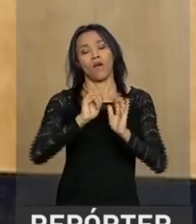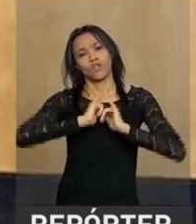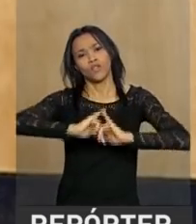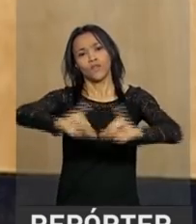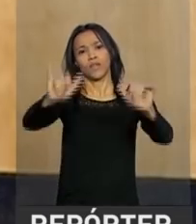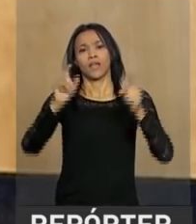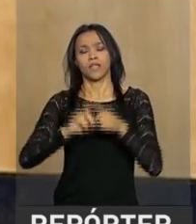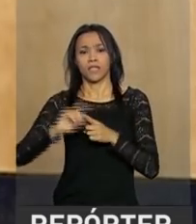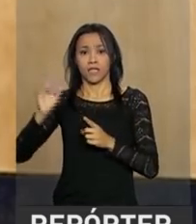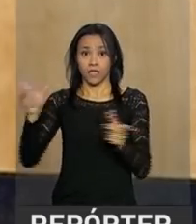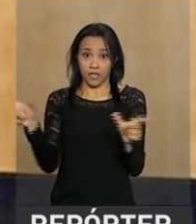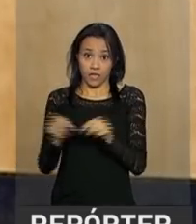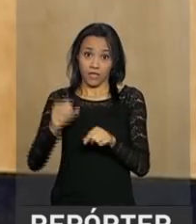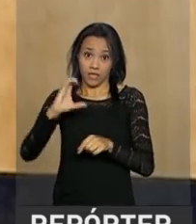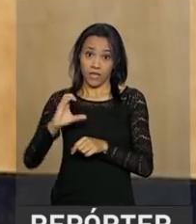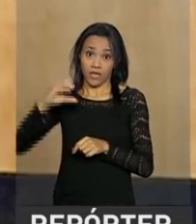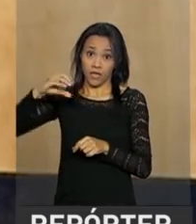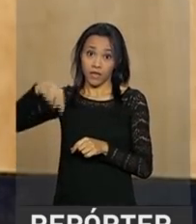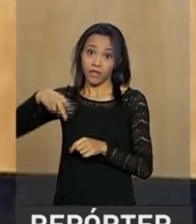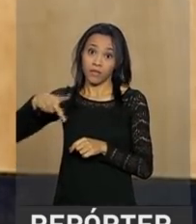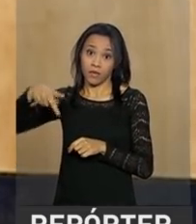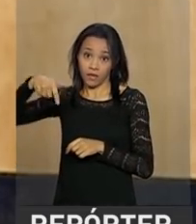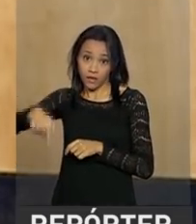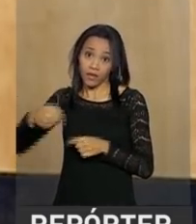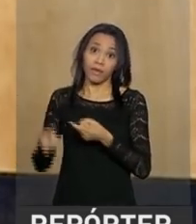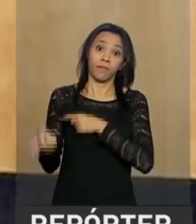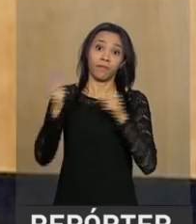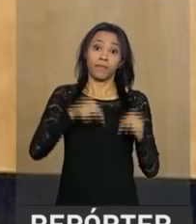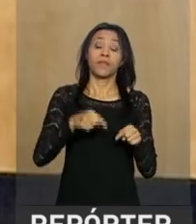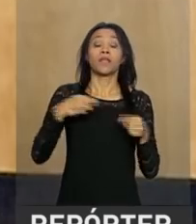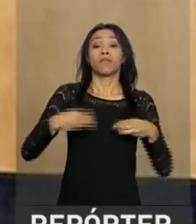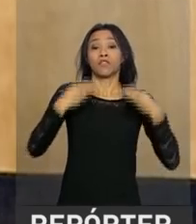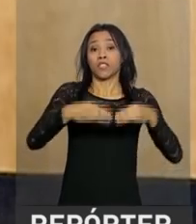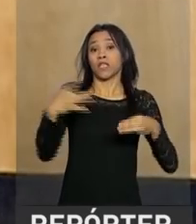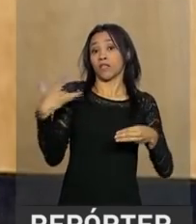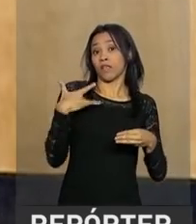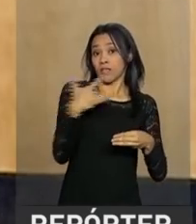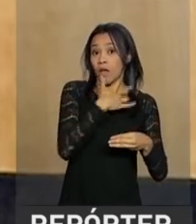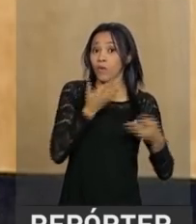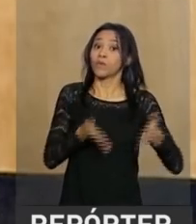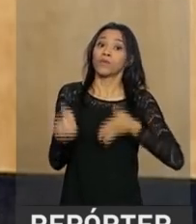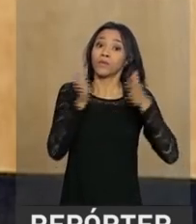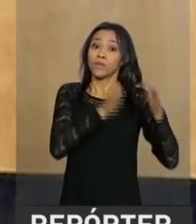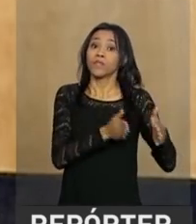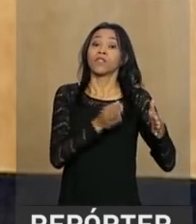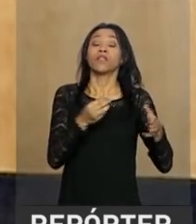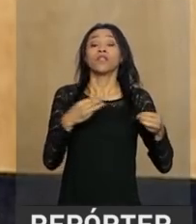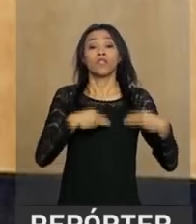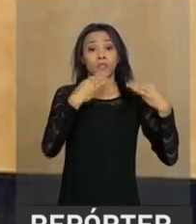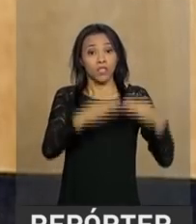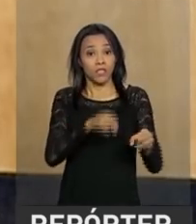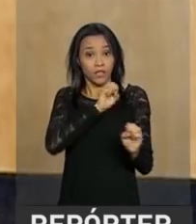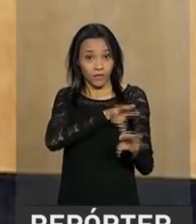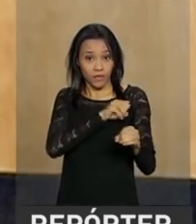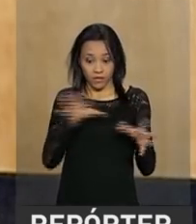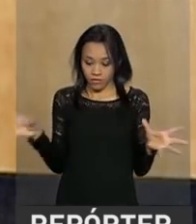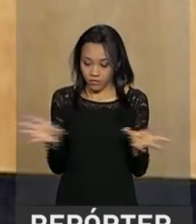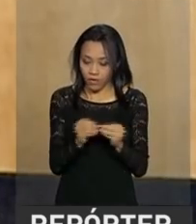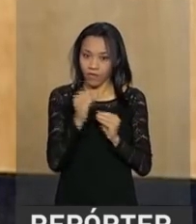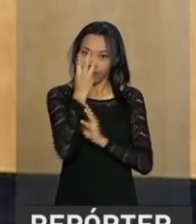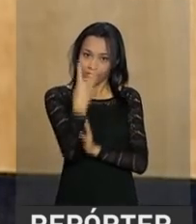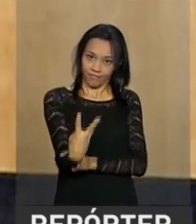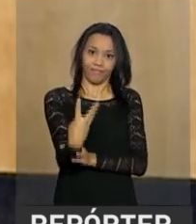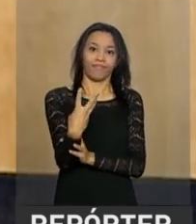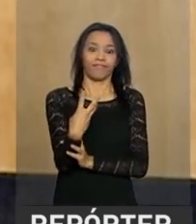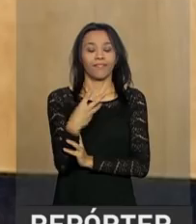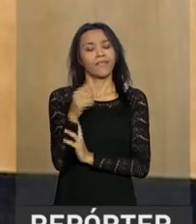Ministério da Ciência, Tecnologia e Inovação, Ministério da Saúde e o Ministério da Educação. Devem estar presentes aqui nesse